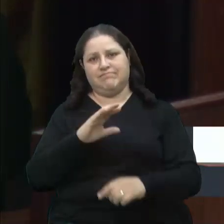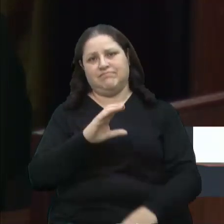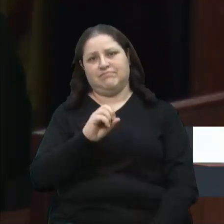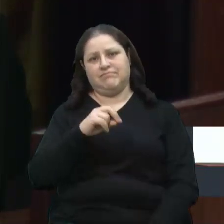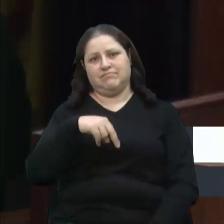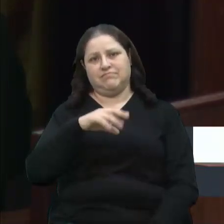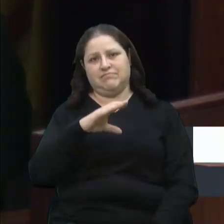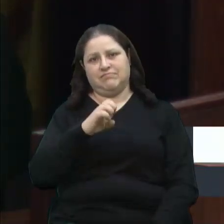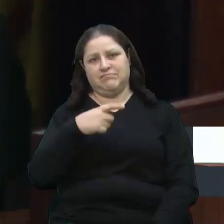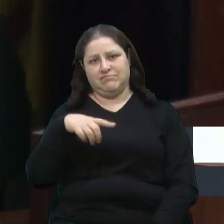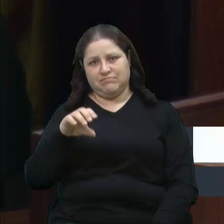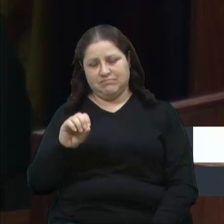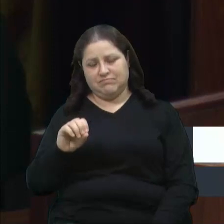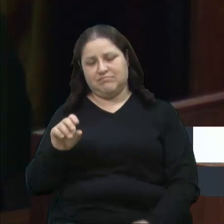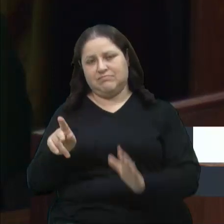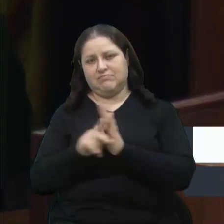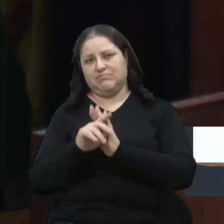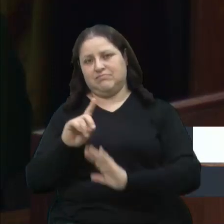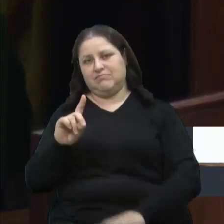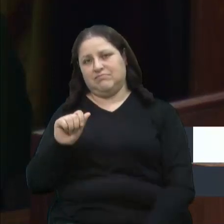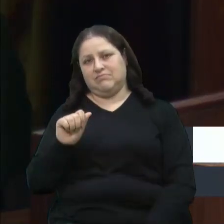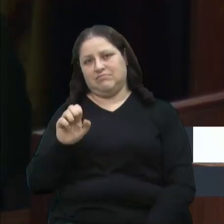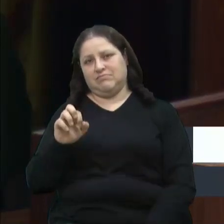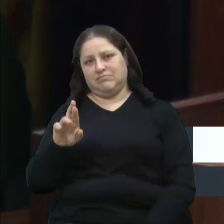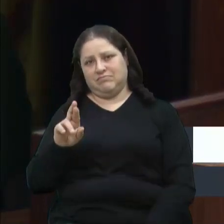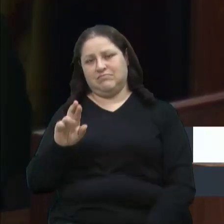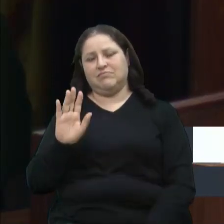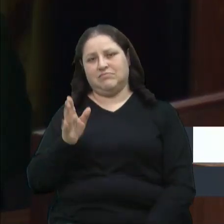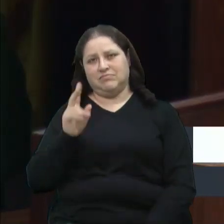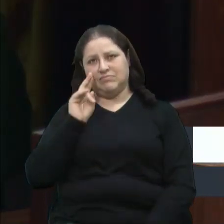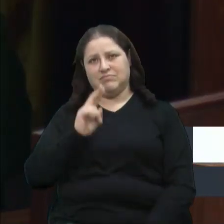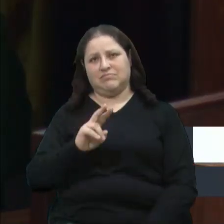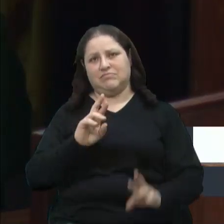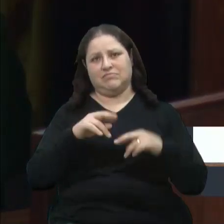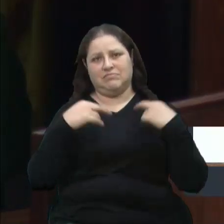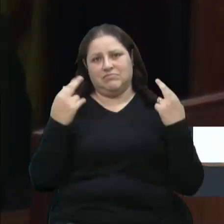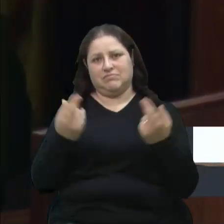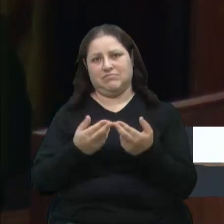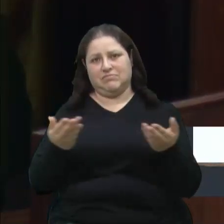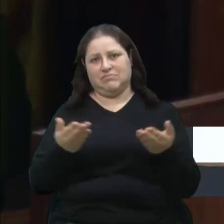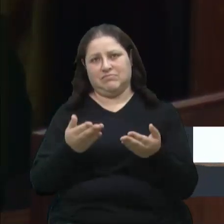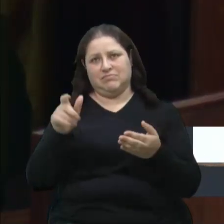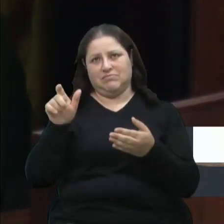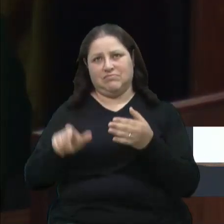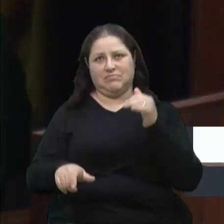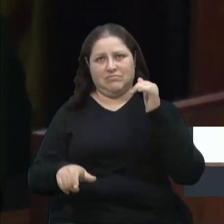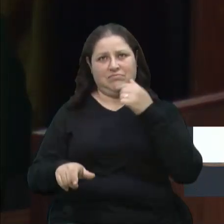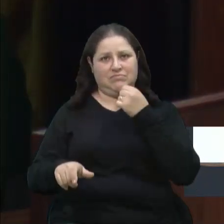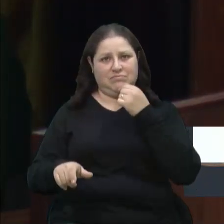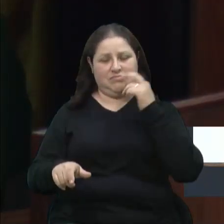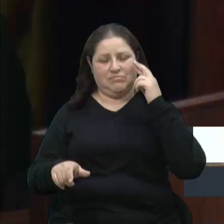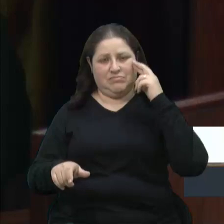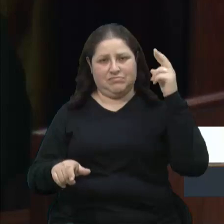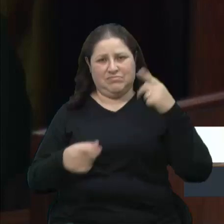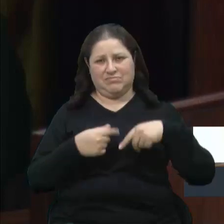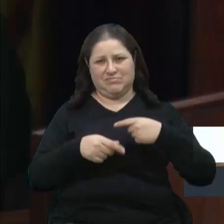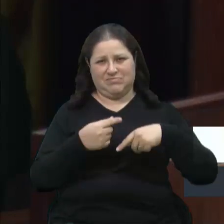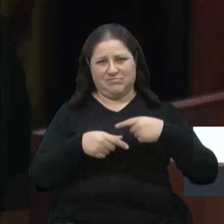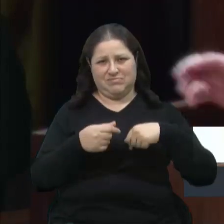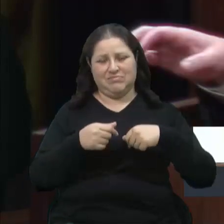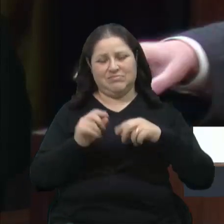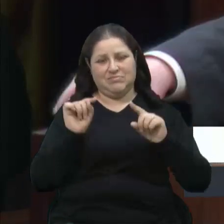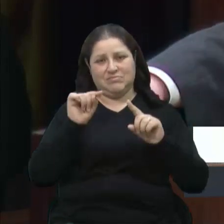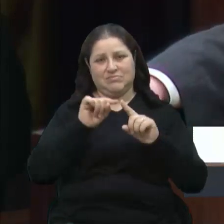DAER. E houve já uma reunião com o atual administrador, a fim de que a nossa